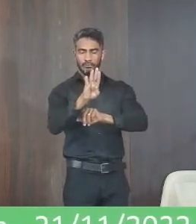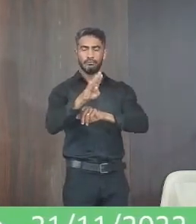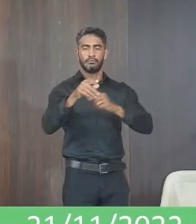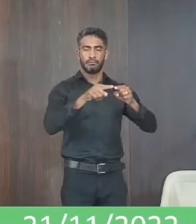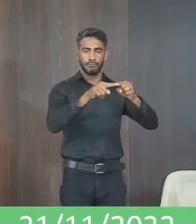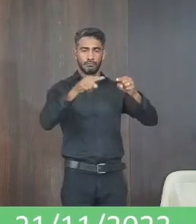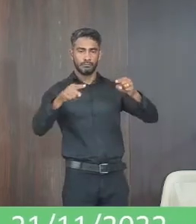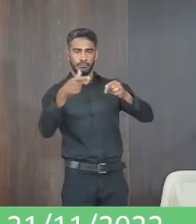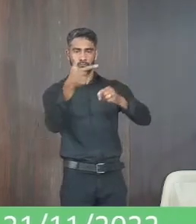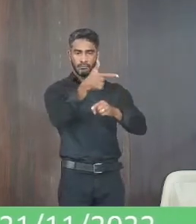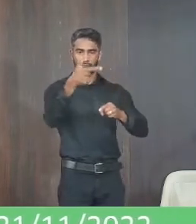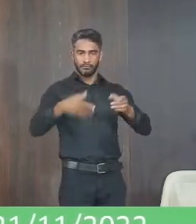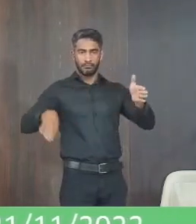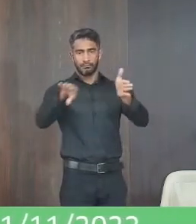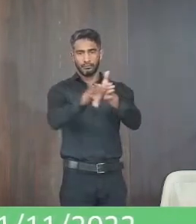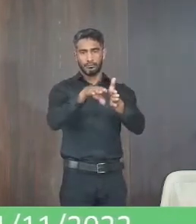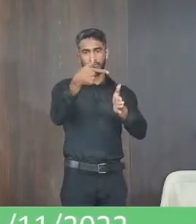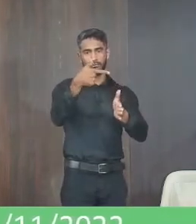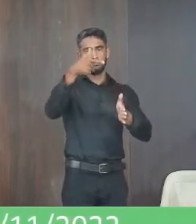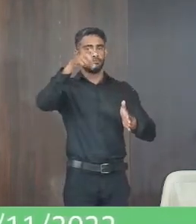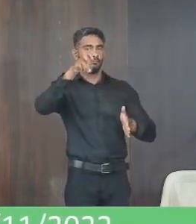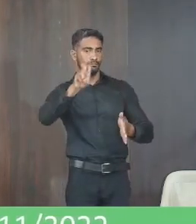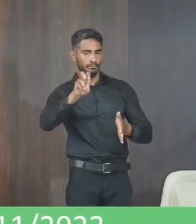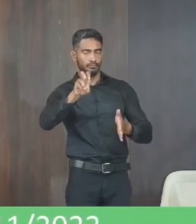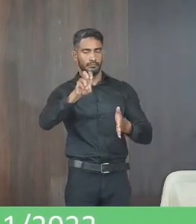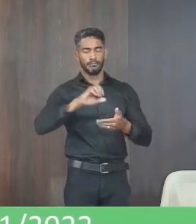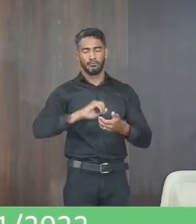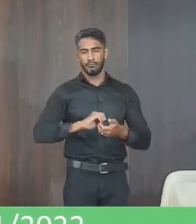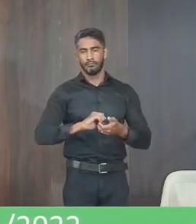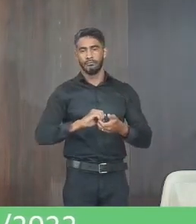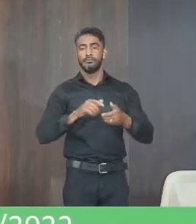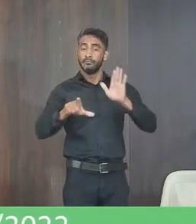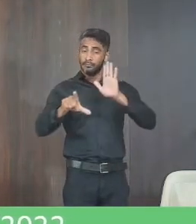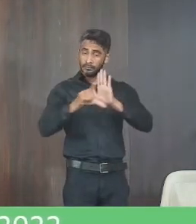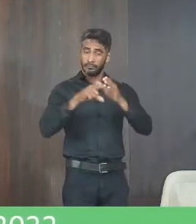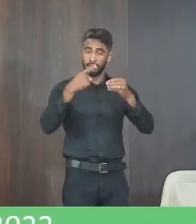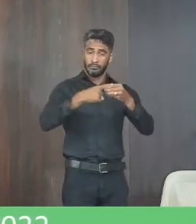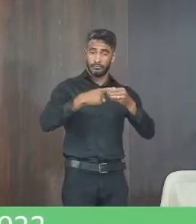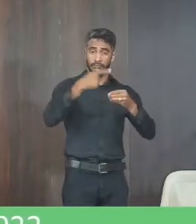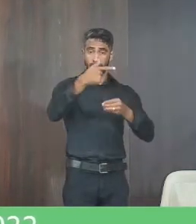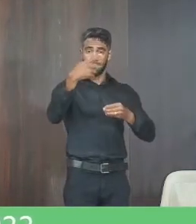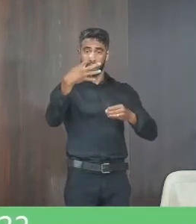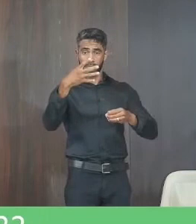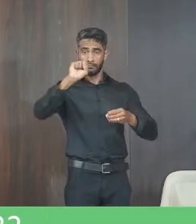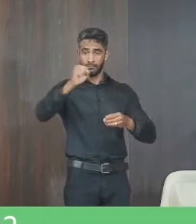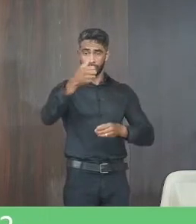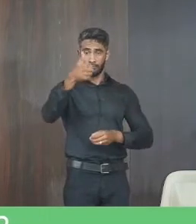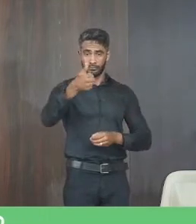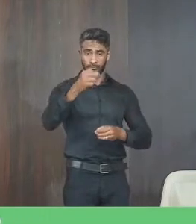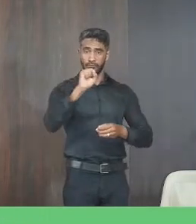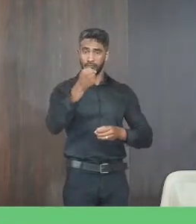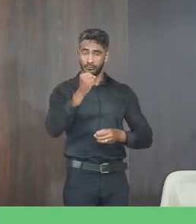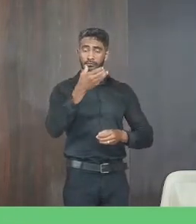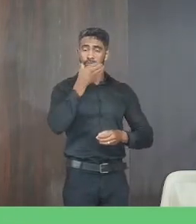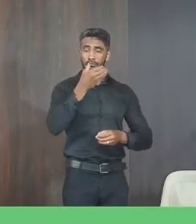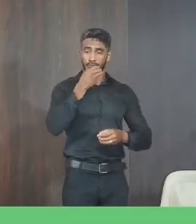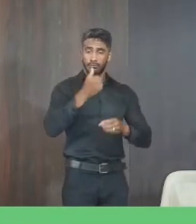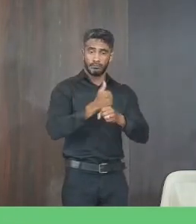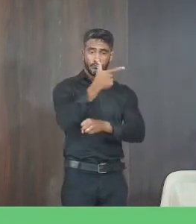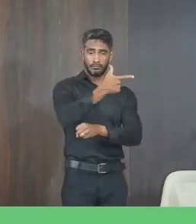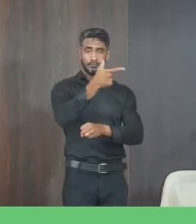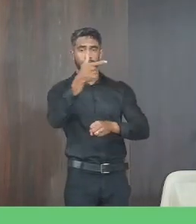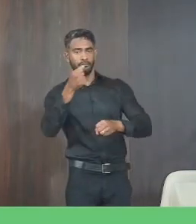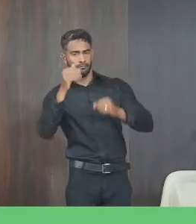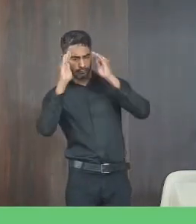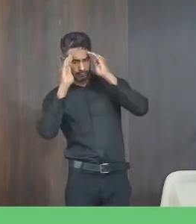Janaúba para o período 2022-2025 e a Lei Municipal 2481 de 8 de dezembro de 2021